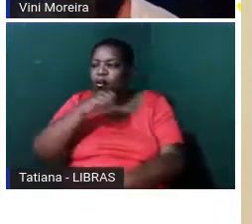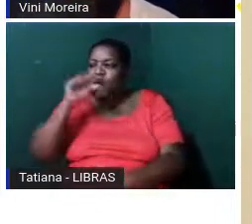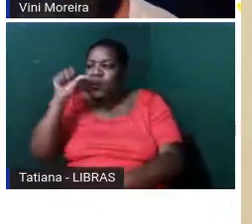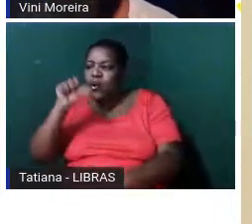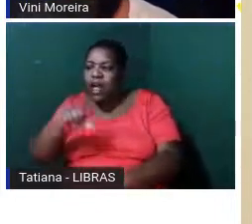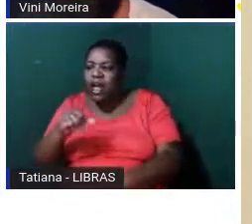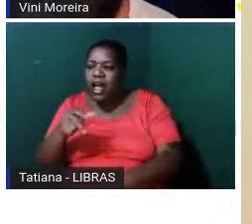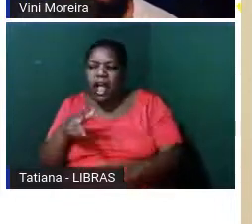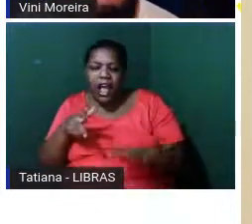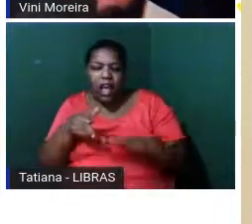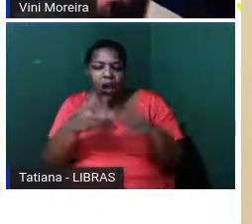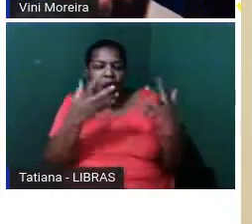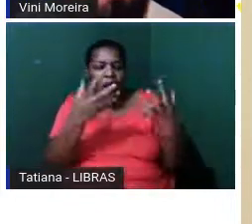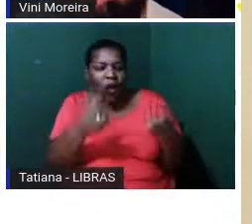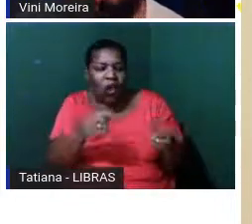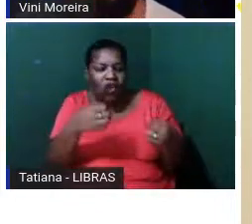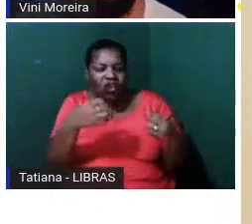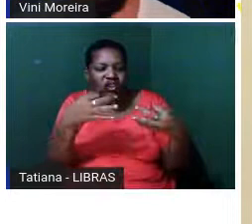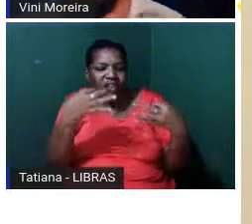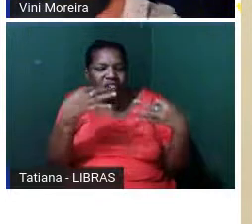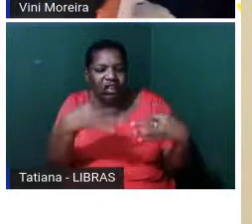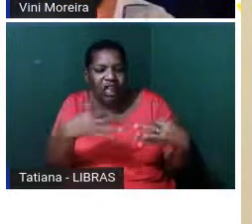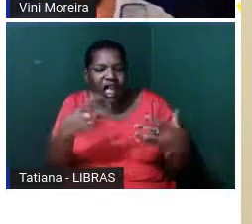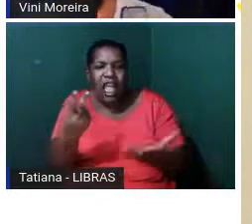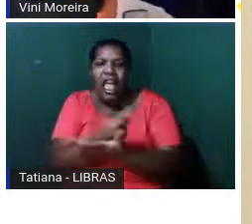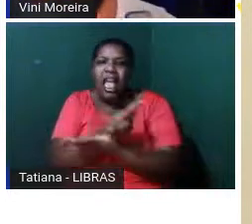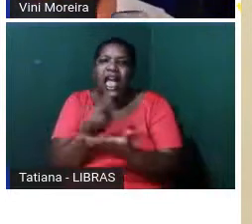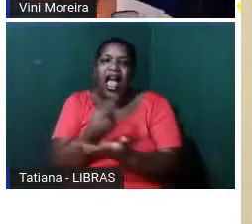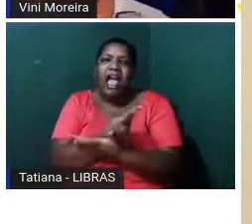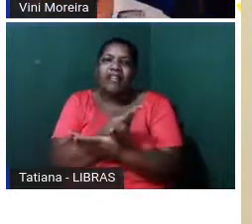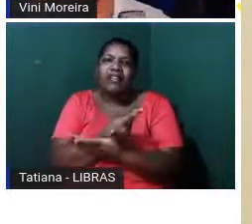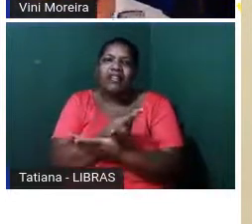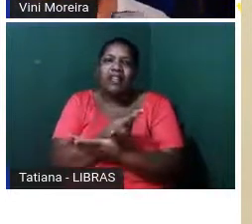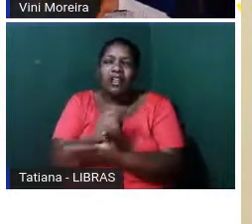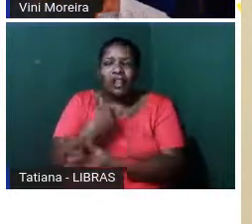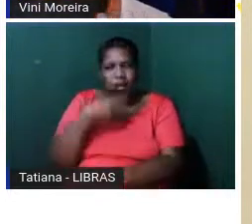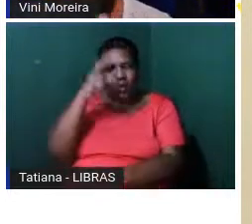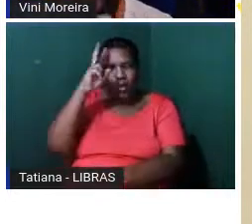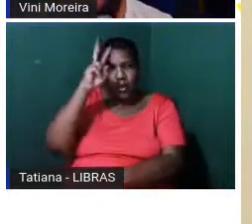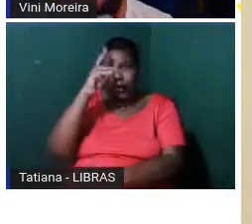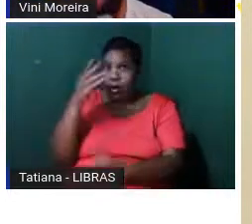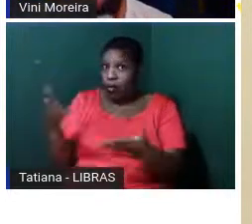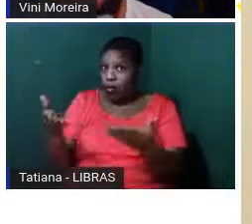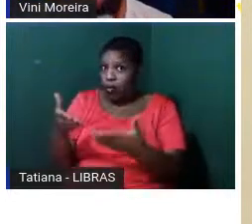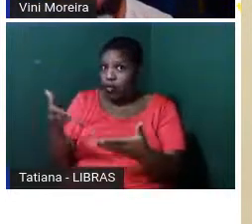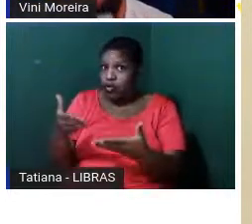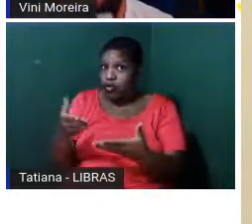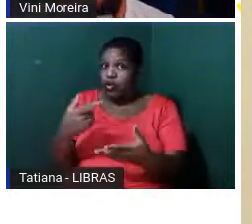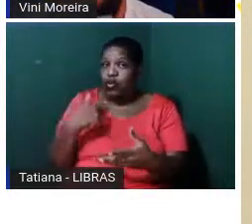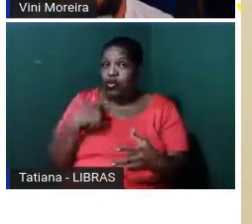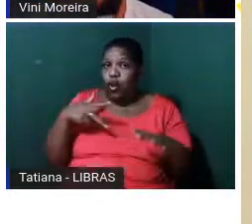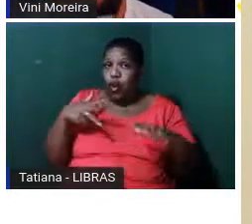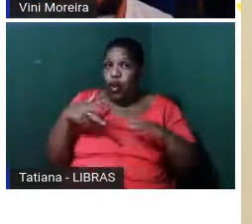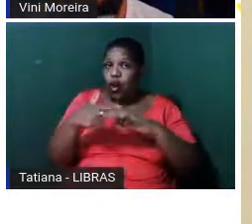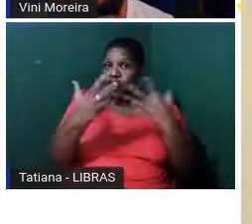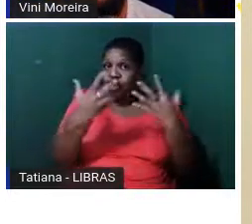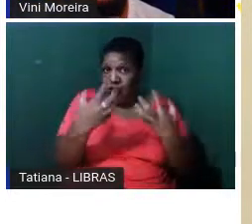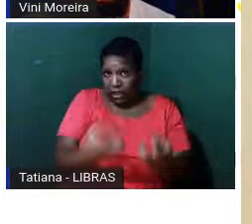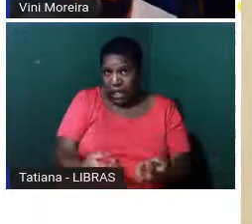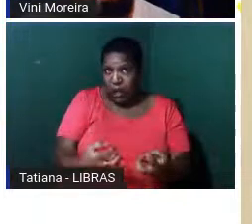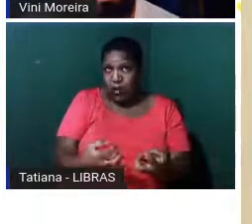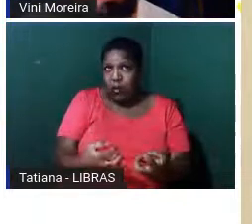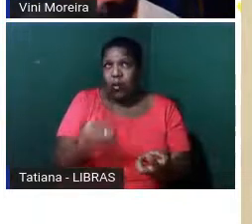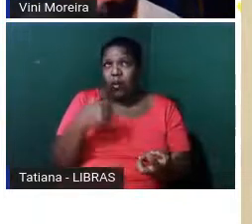gente fazer o corte seco na hora errada e um exemplo que eu lembrei disso hoje de corte seco que